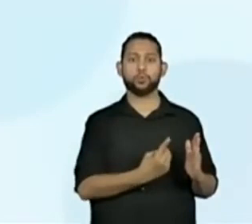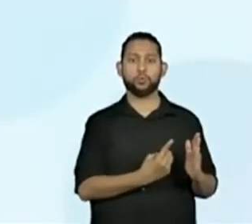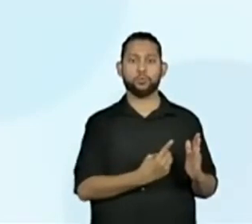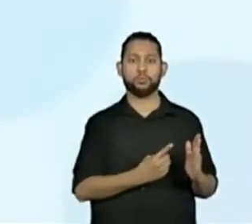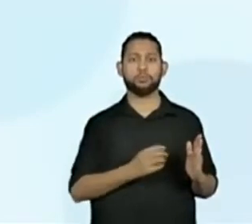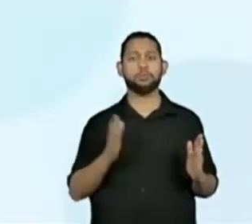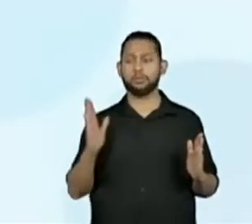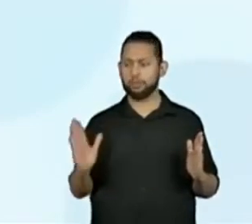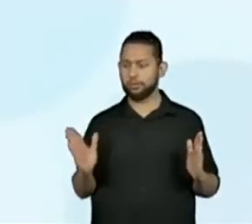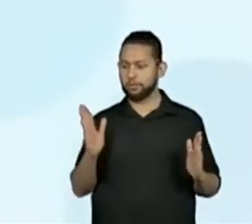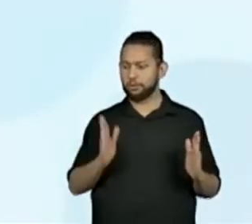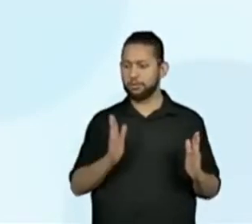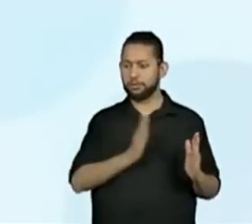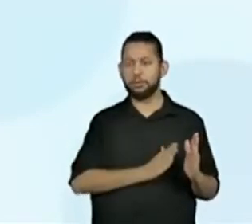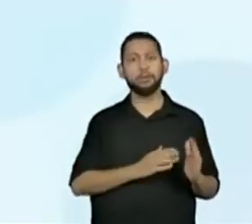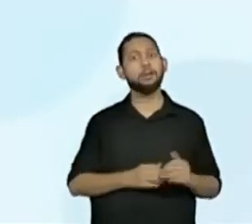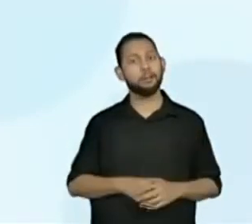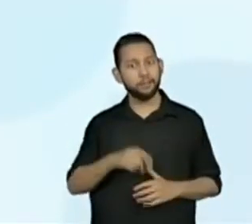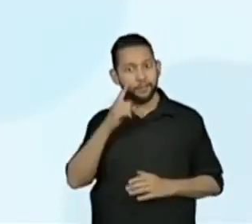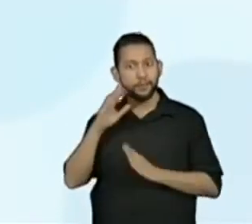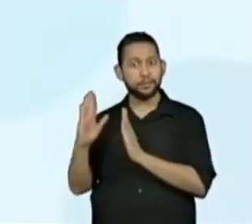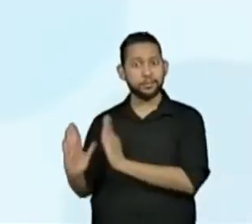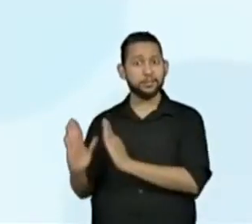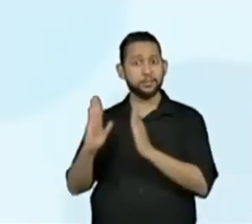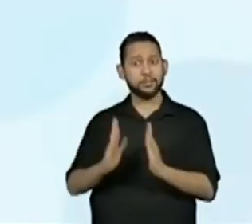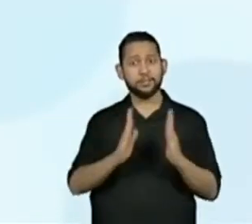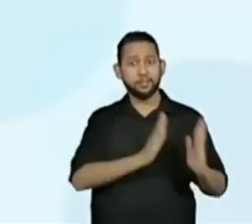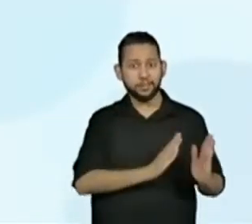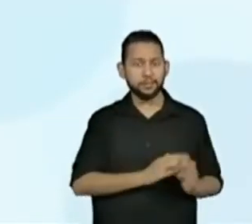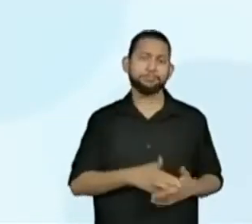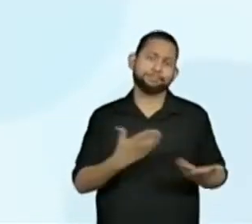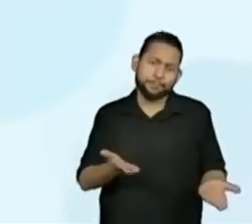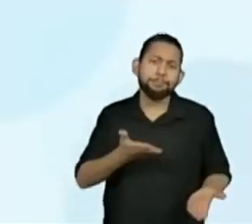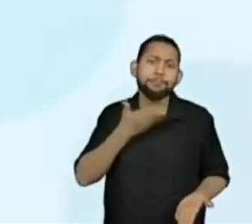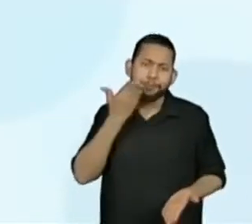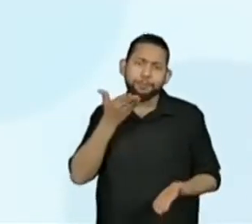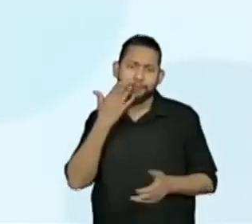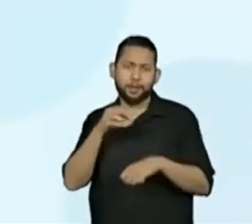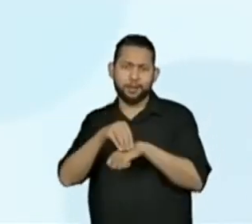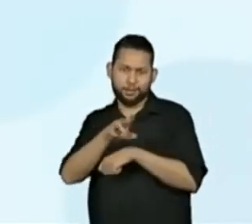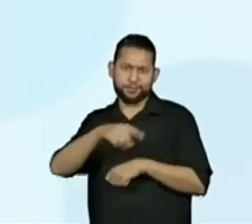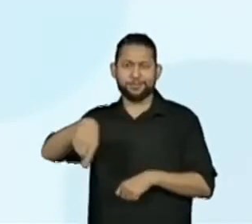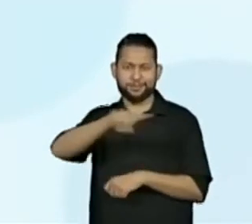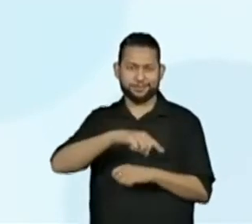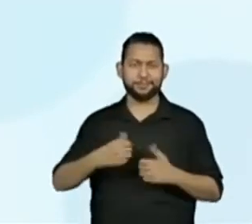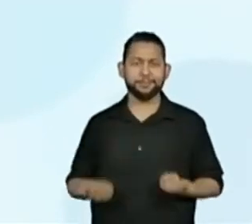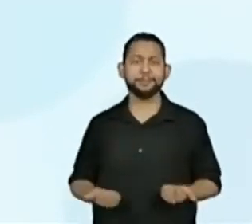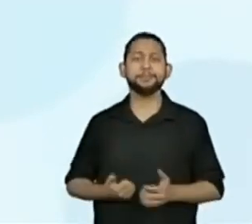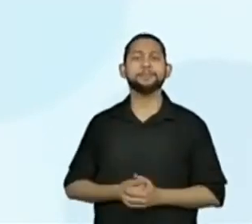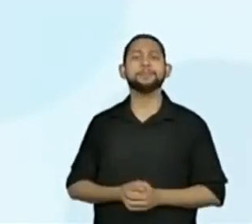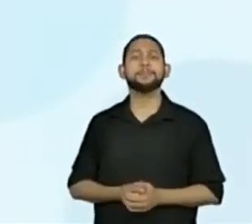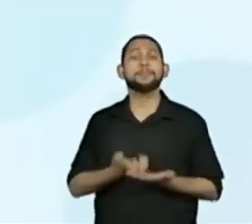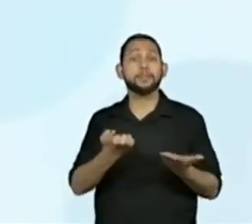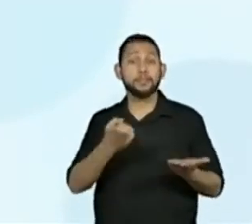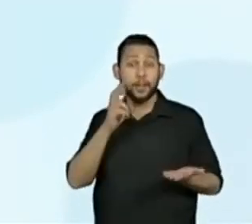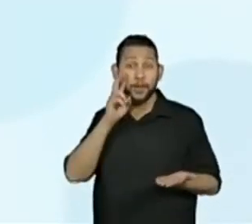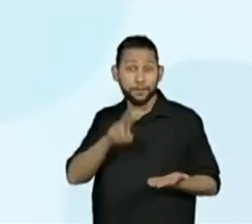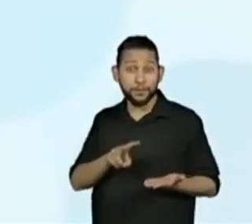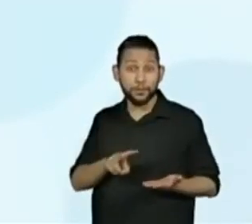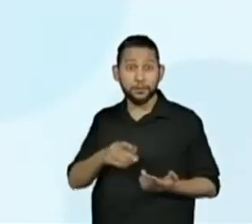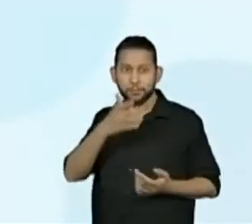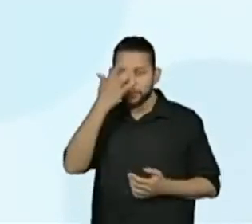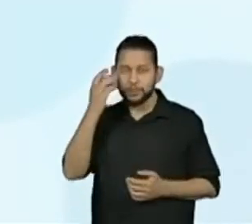2021. Nós temos aí uma sequência, não agora temos? Agora ficou fácil. Ficou fácil. E vocês estão vendo esses